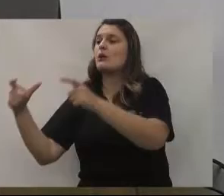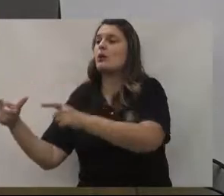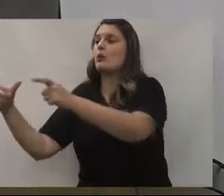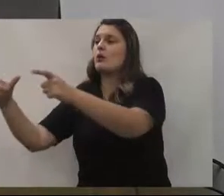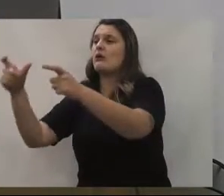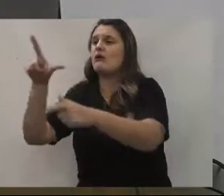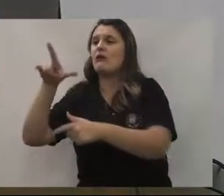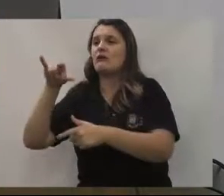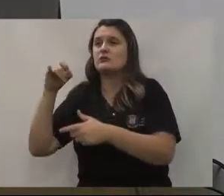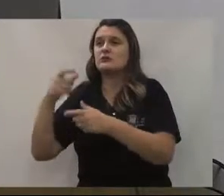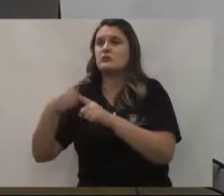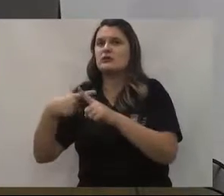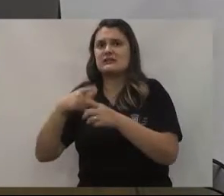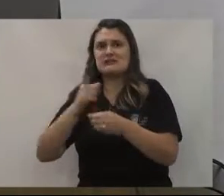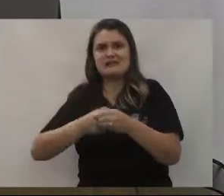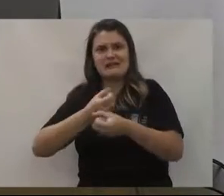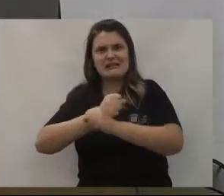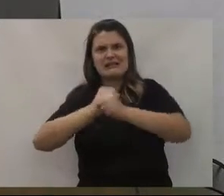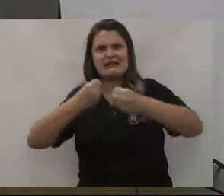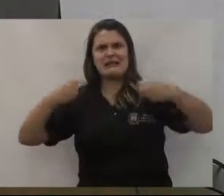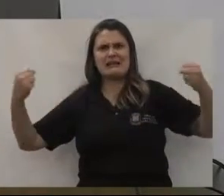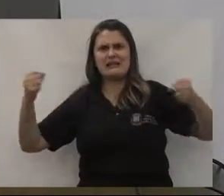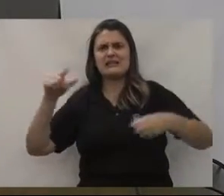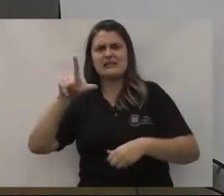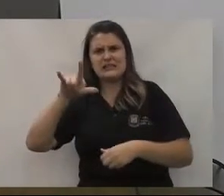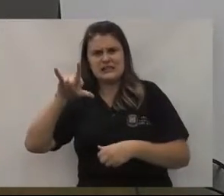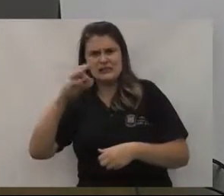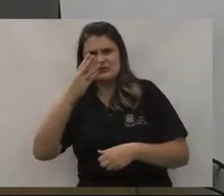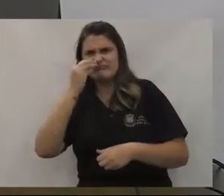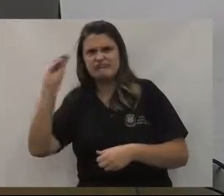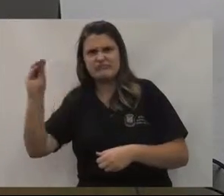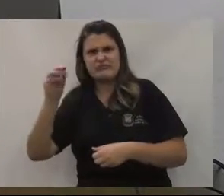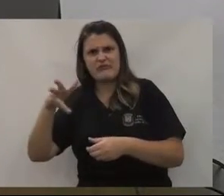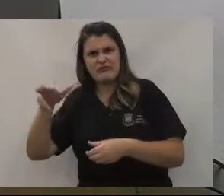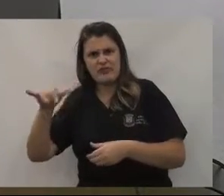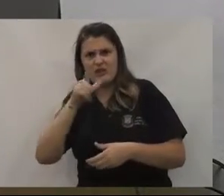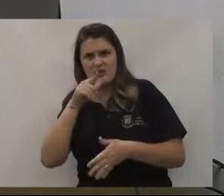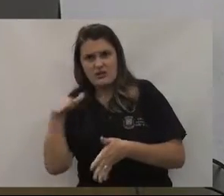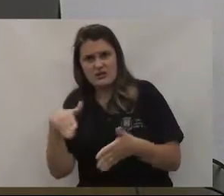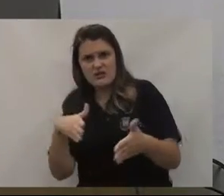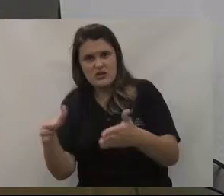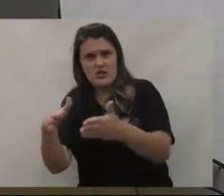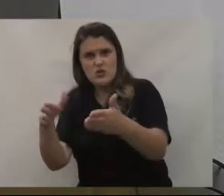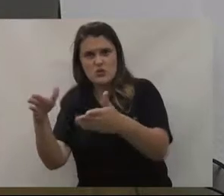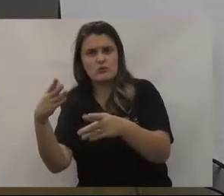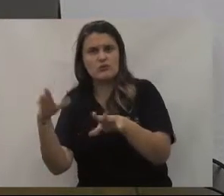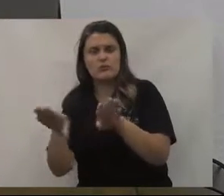o tamanho da cidade. E esse lixo vai todo para o Iguaçu, vai todo para